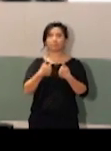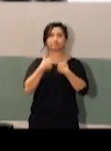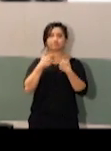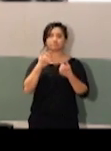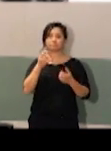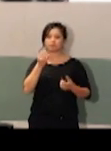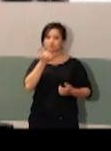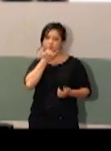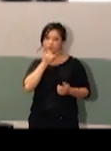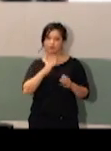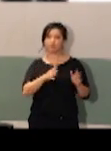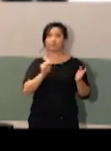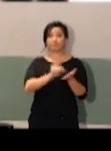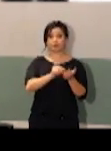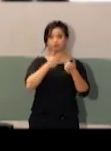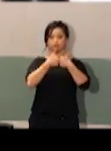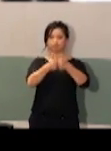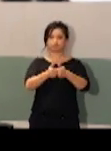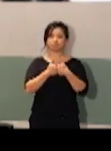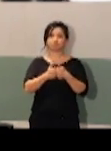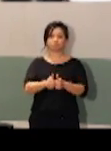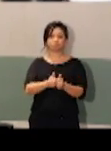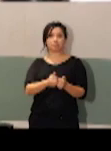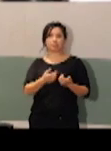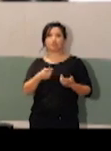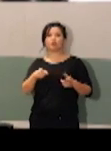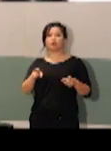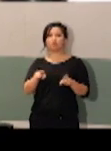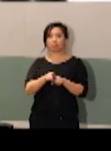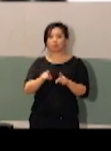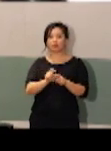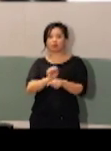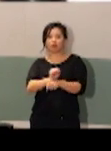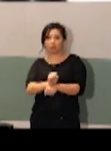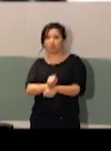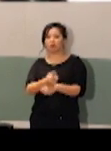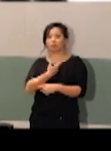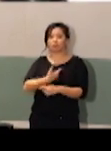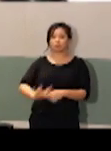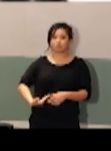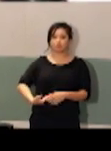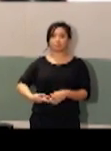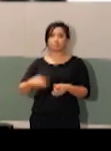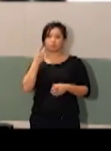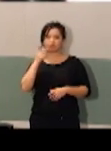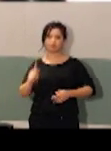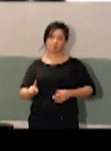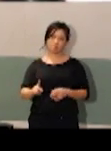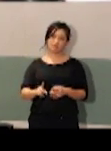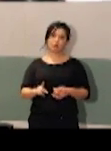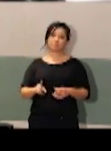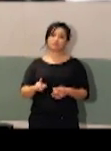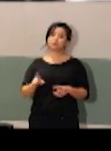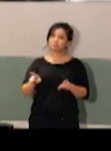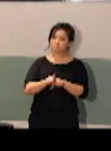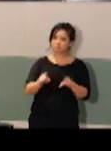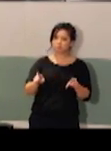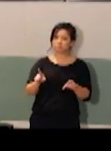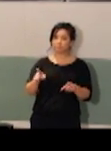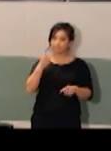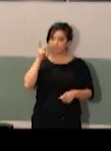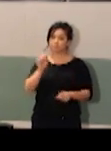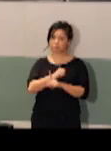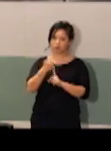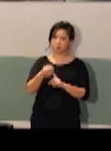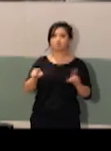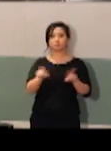boa qualidade. Mas eu entendo que devemos fazer parcerias público-privadas para a construção de estacionamentos subterrâneos no